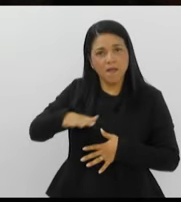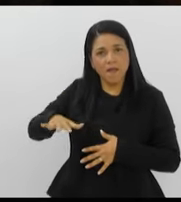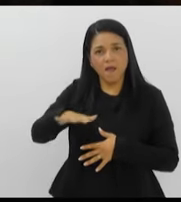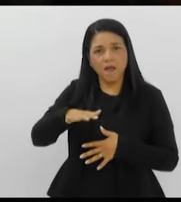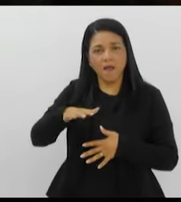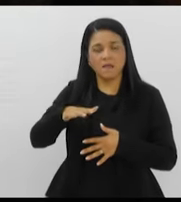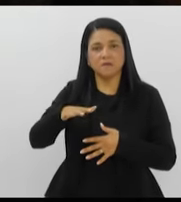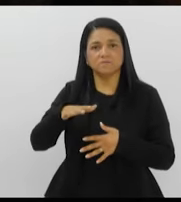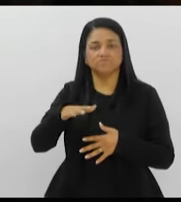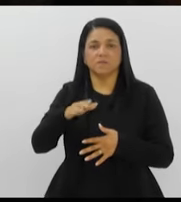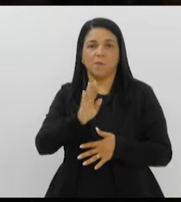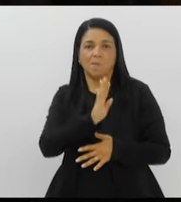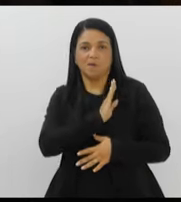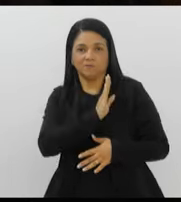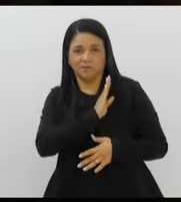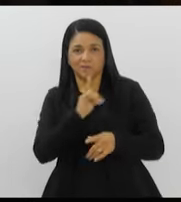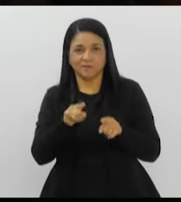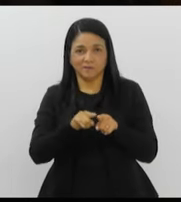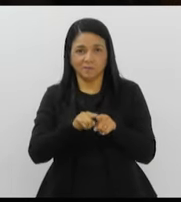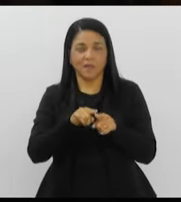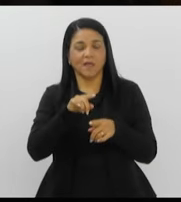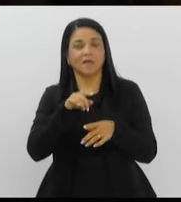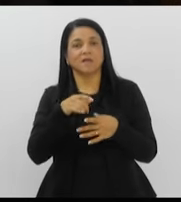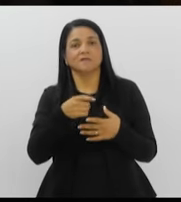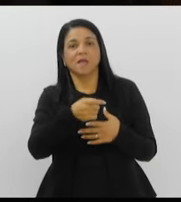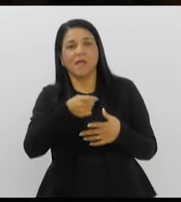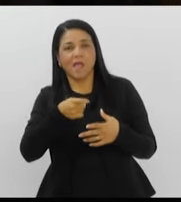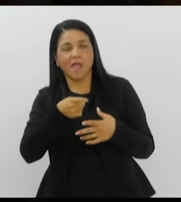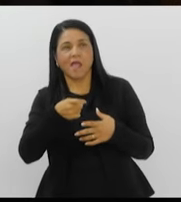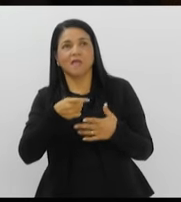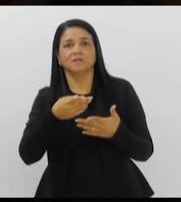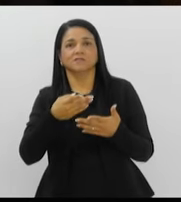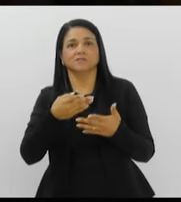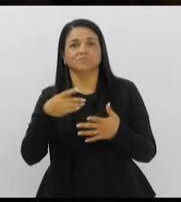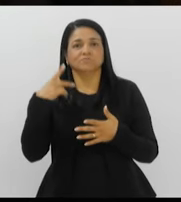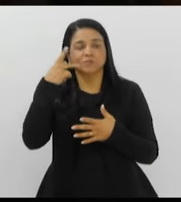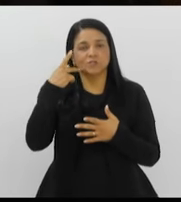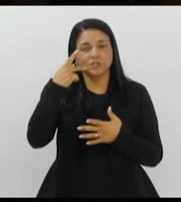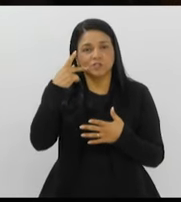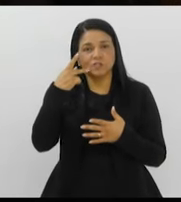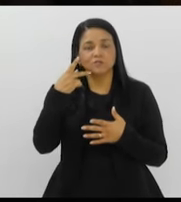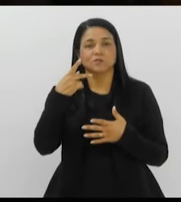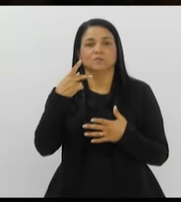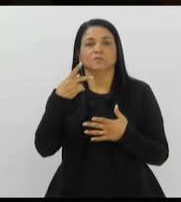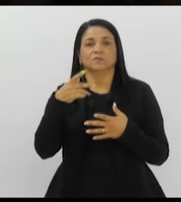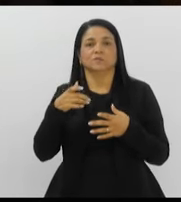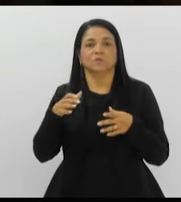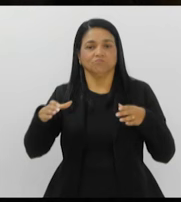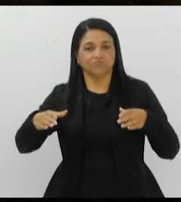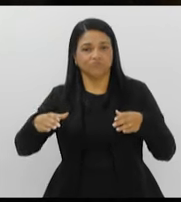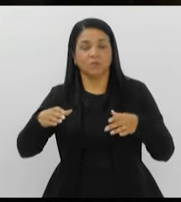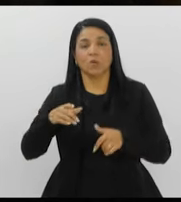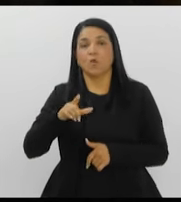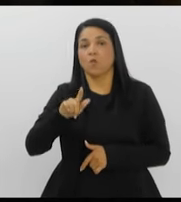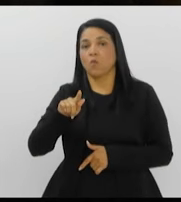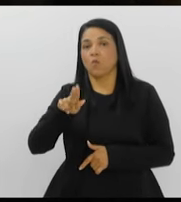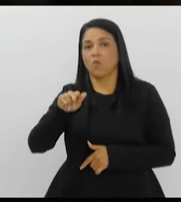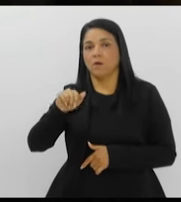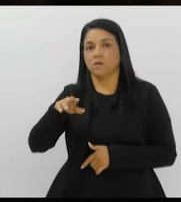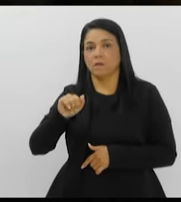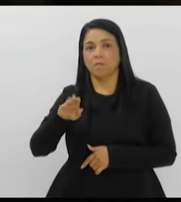subúrbio, parlamentar do antigo estado da Guanabara, fiz um apelo. Ninguém aguenta